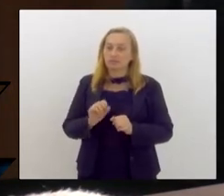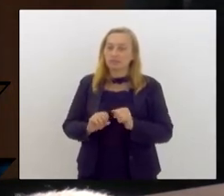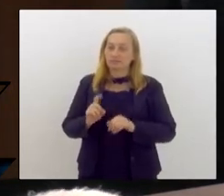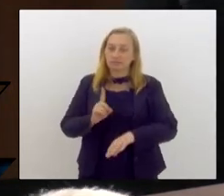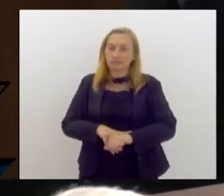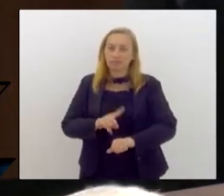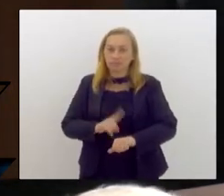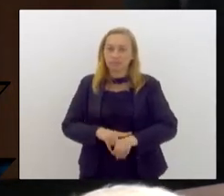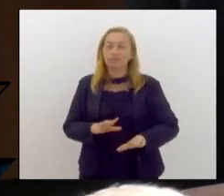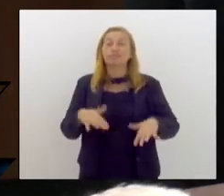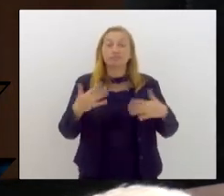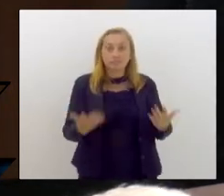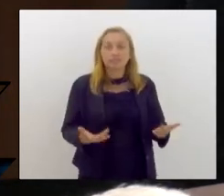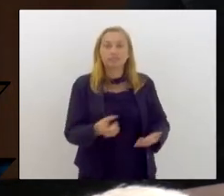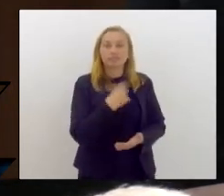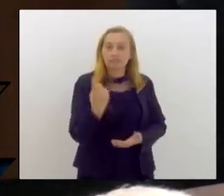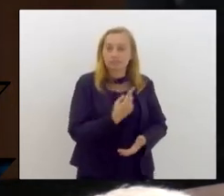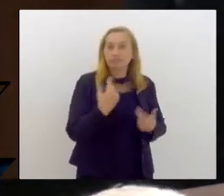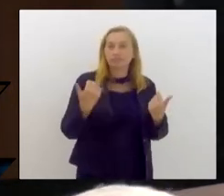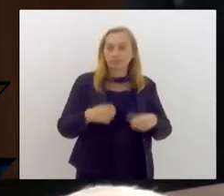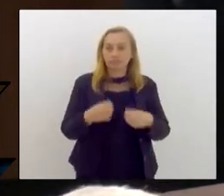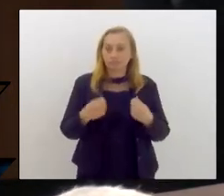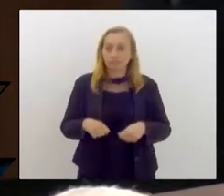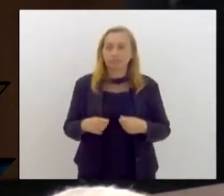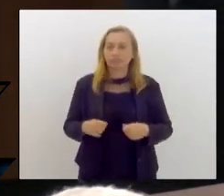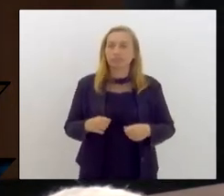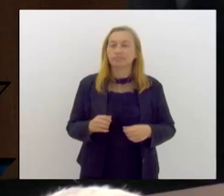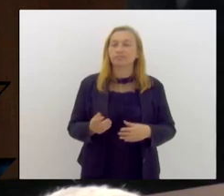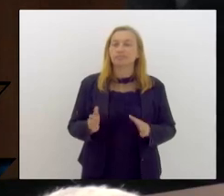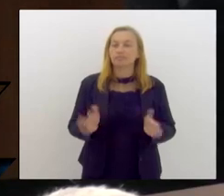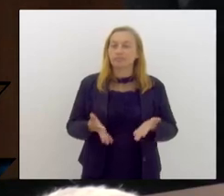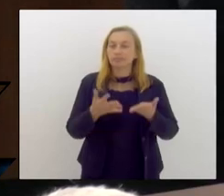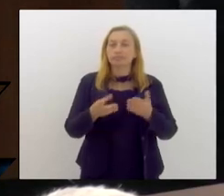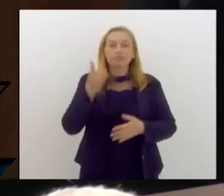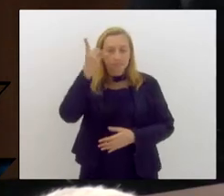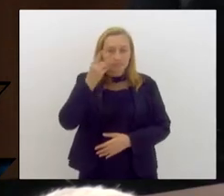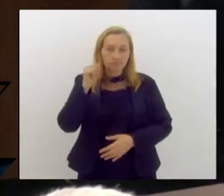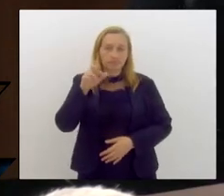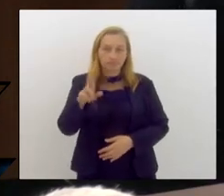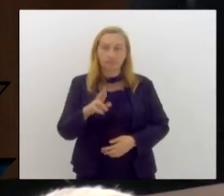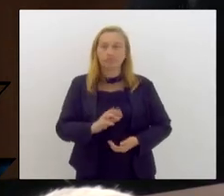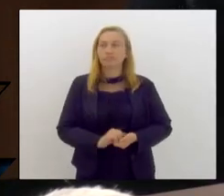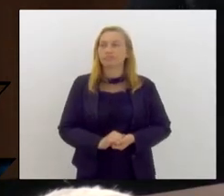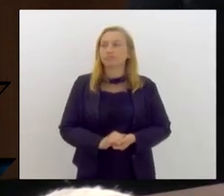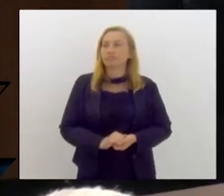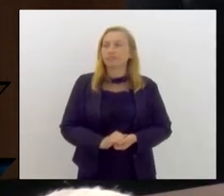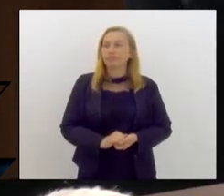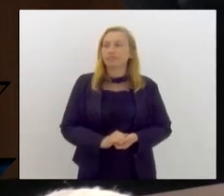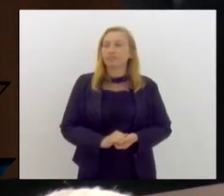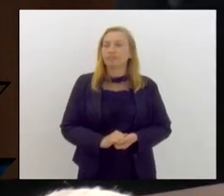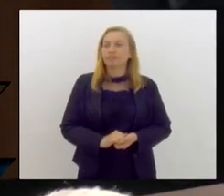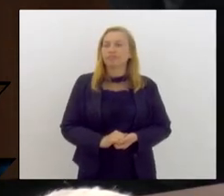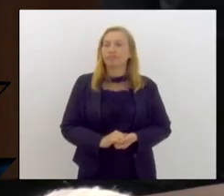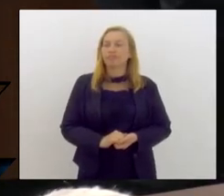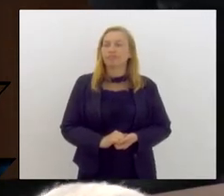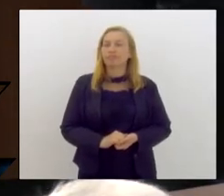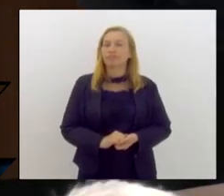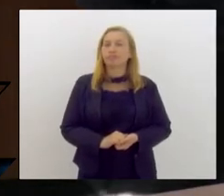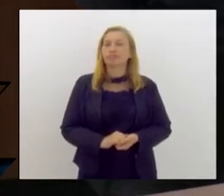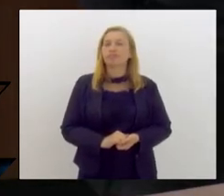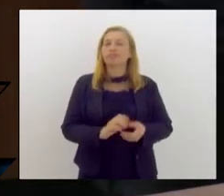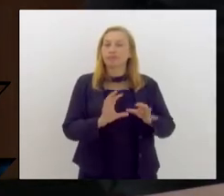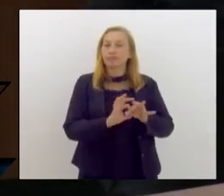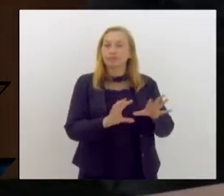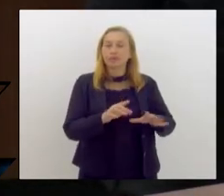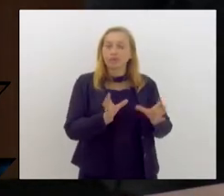ação. Então, nós precisamos, dentro da iniciativa do deputado Rosenberg Reis, de trazer legalidade a essa categoria. E